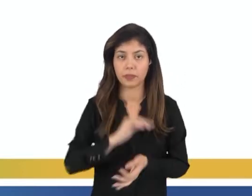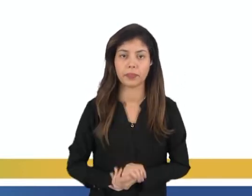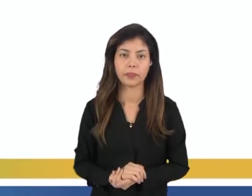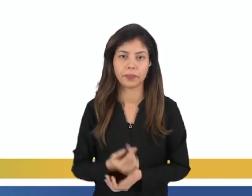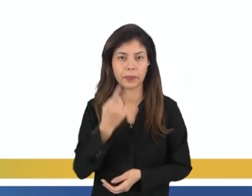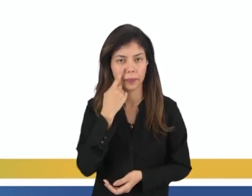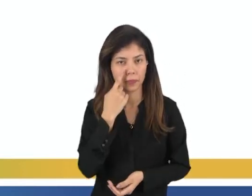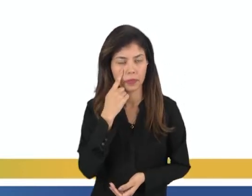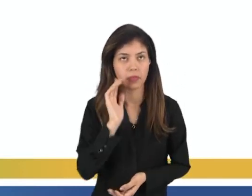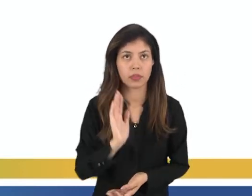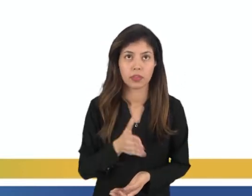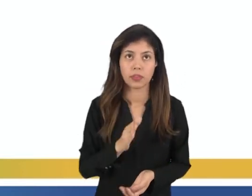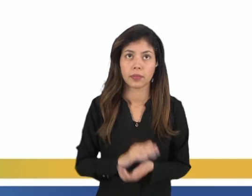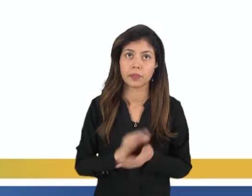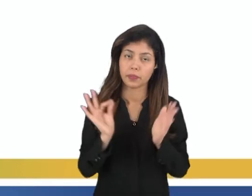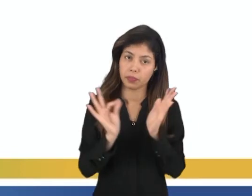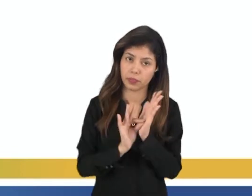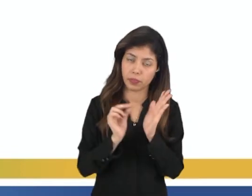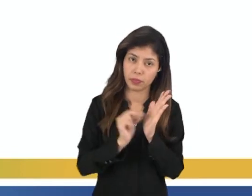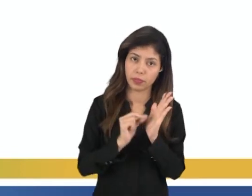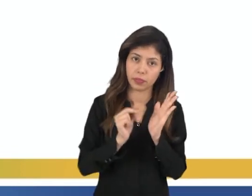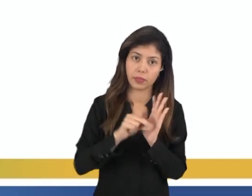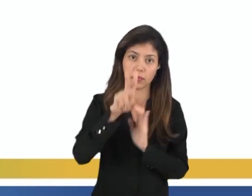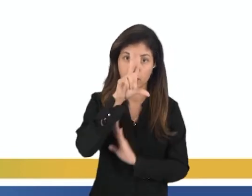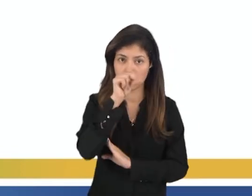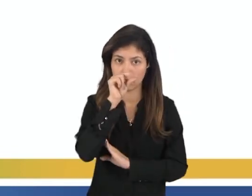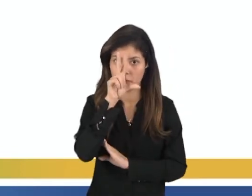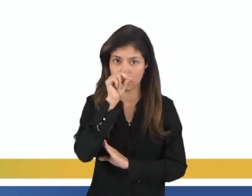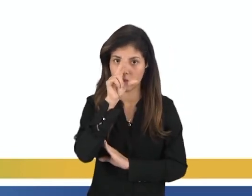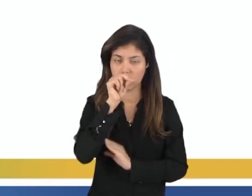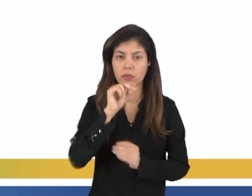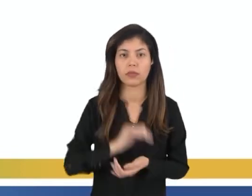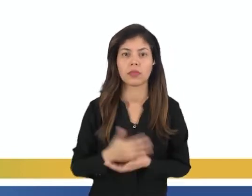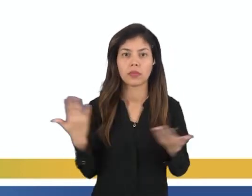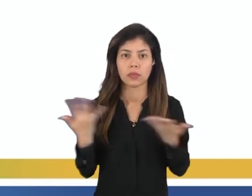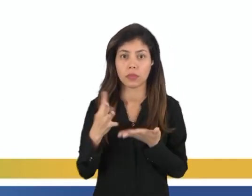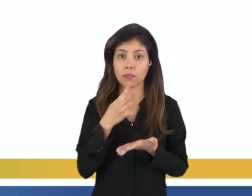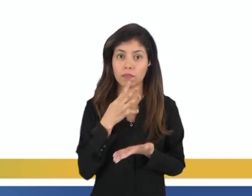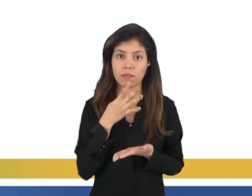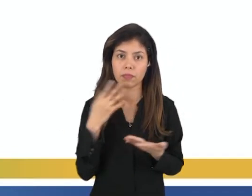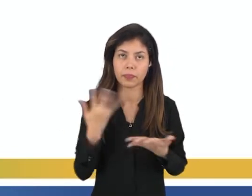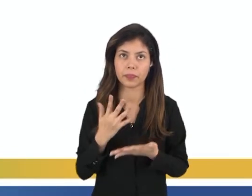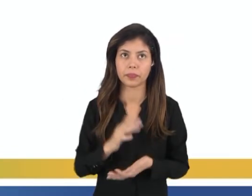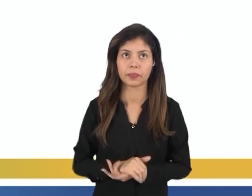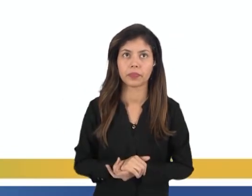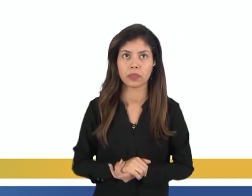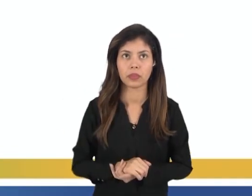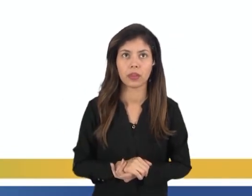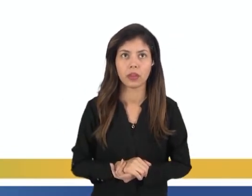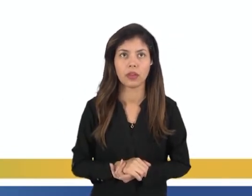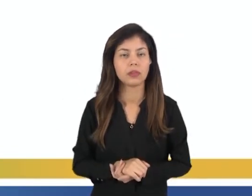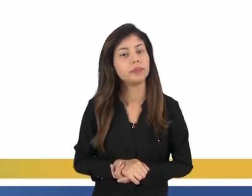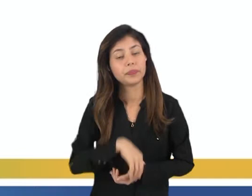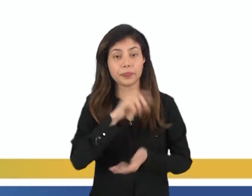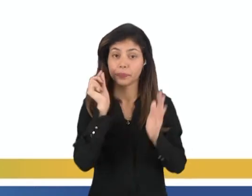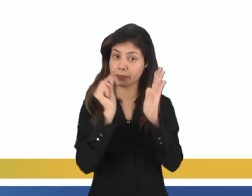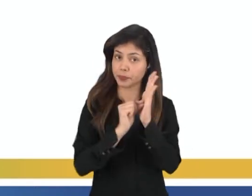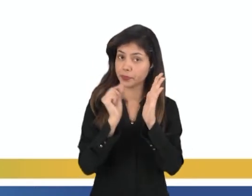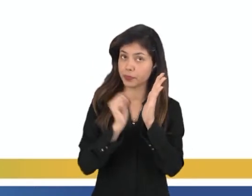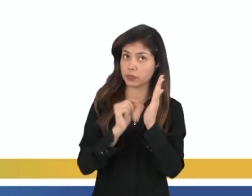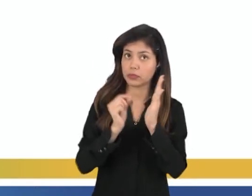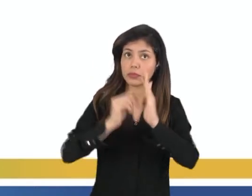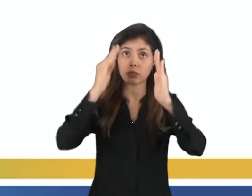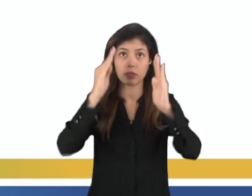vocês já conhecem a história do Pica-Pau e já conhecem a história do Pato Donald, vão conhecer agora esta fanfic. O